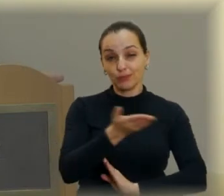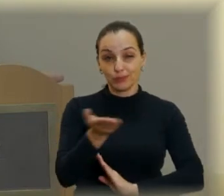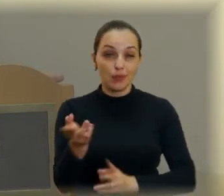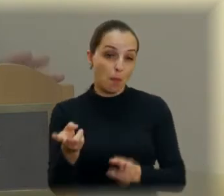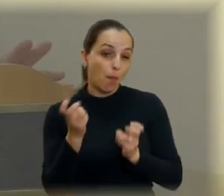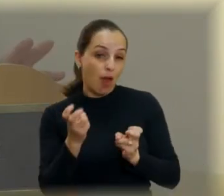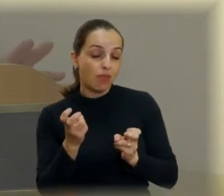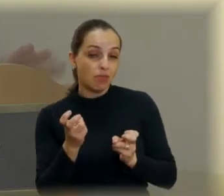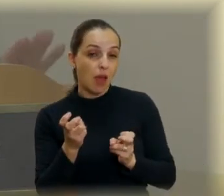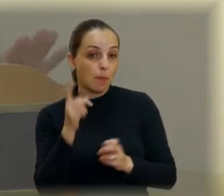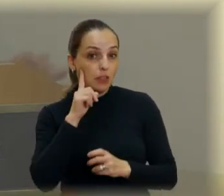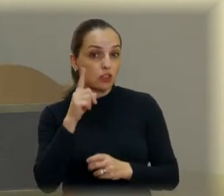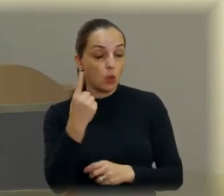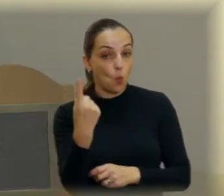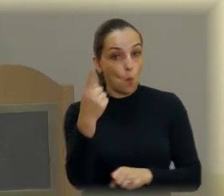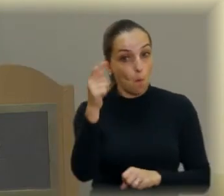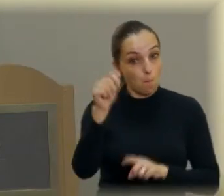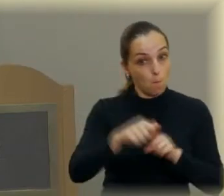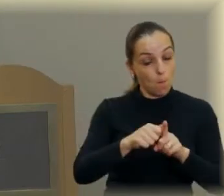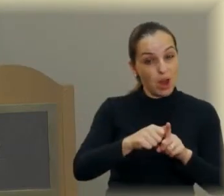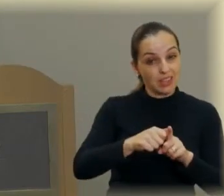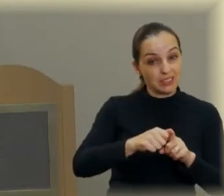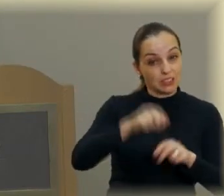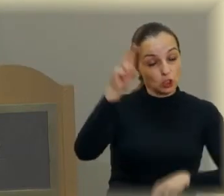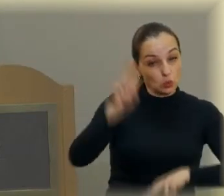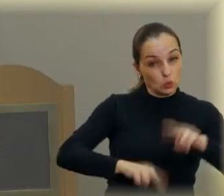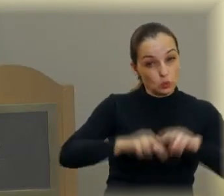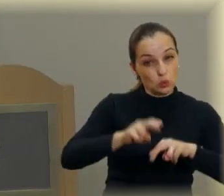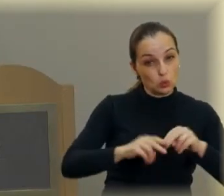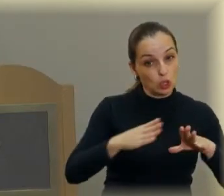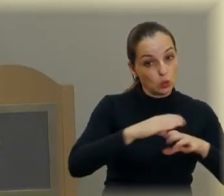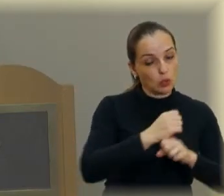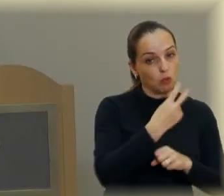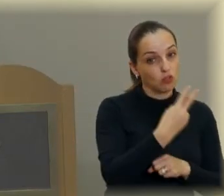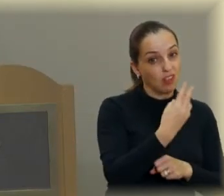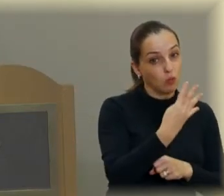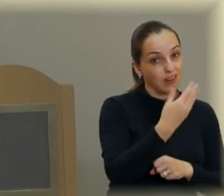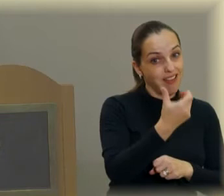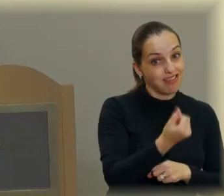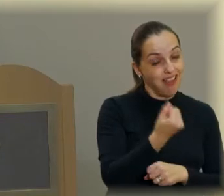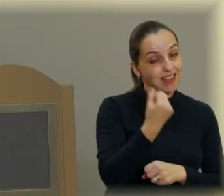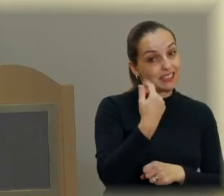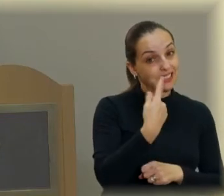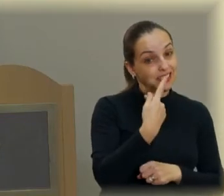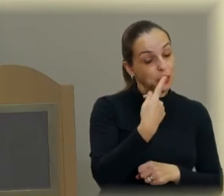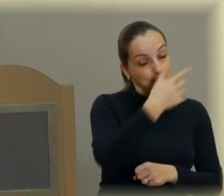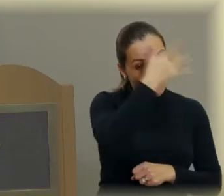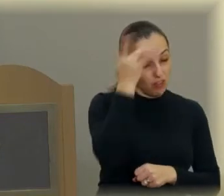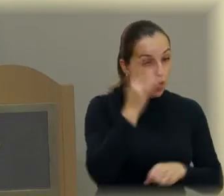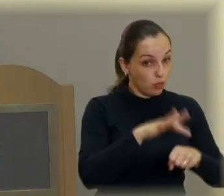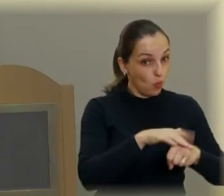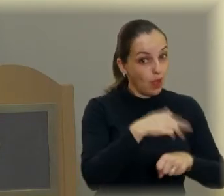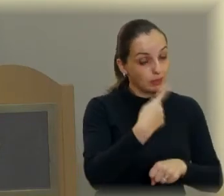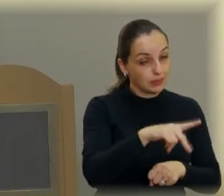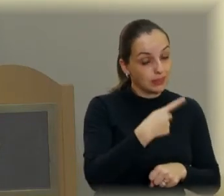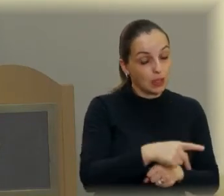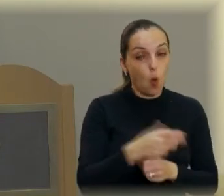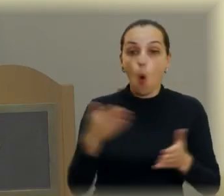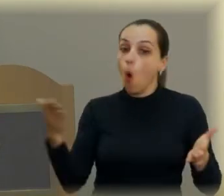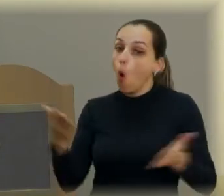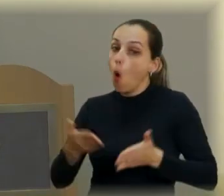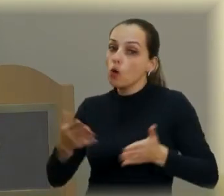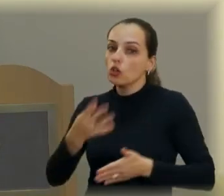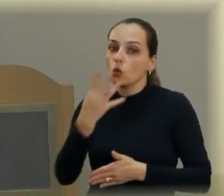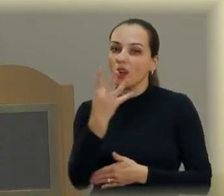verem o dia um dos seis uma semana atrás não estava com 246 casos na nossa cidade hoje